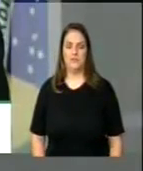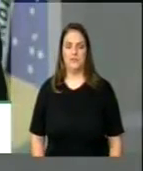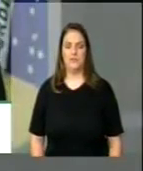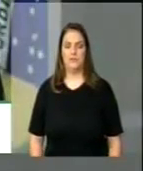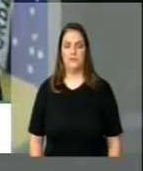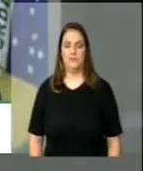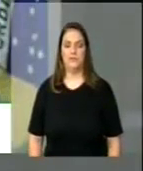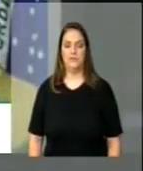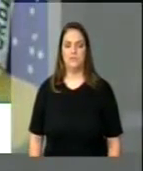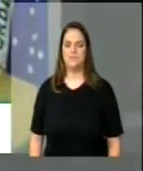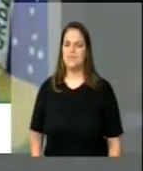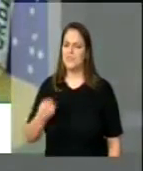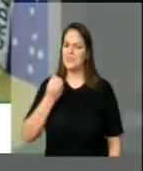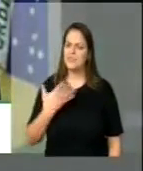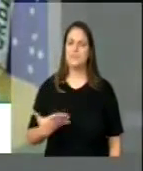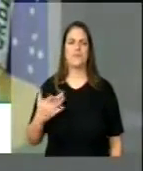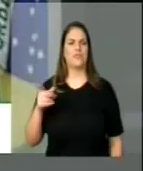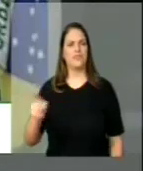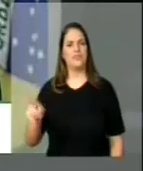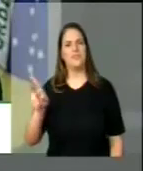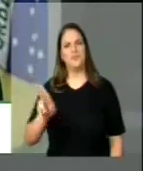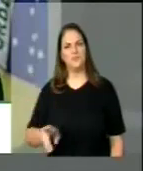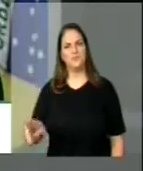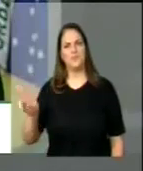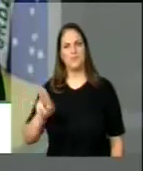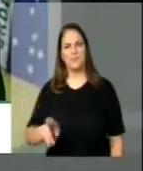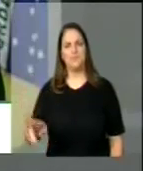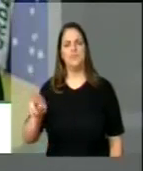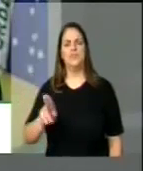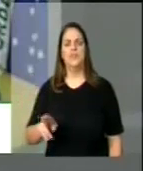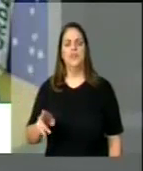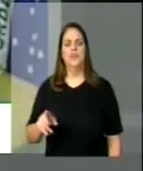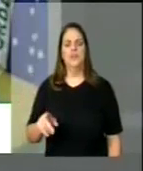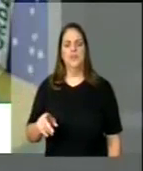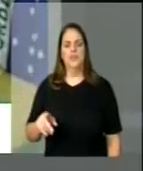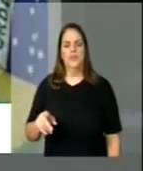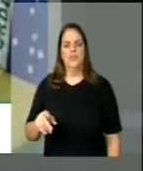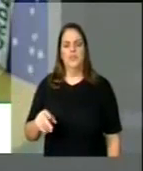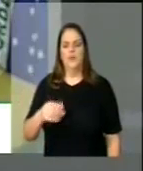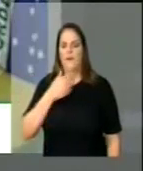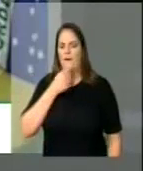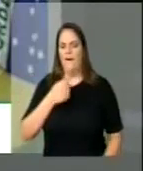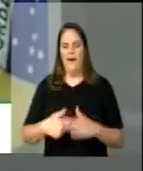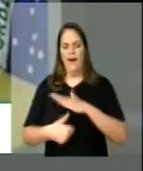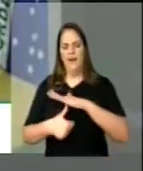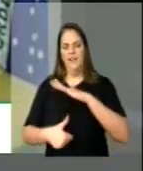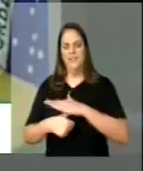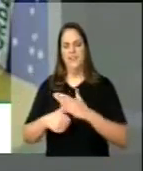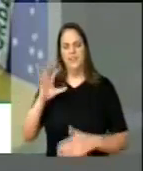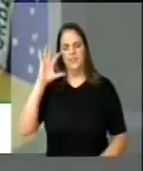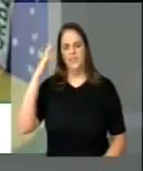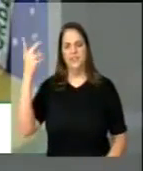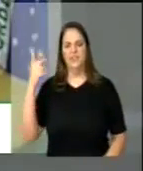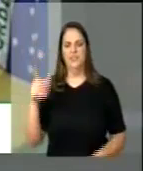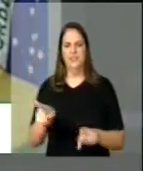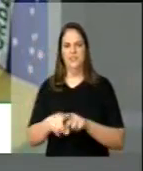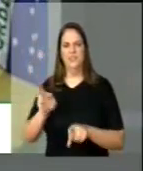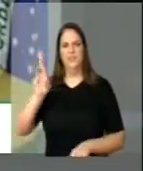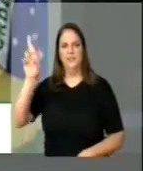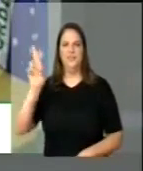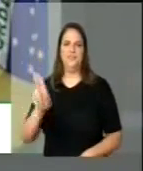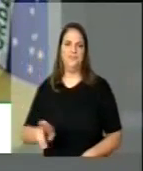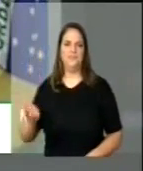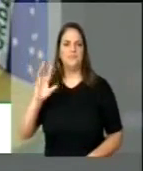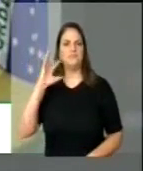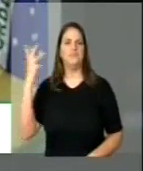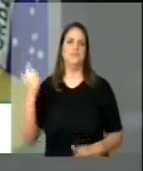ainda bem que esta universidade, e o José Pio Martins, o reitor Eurovisto, decidiram, né, comprar